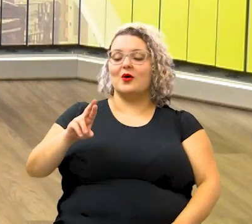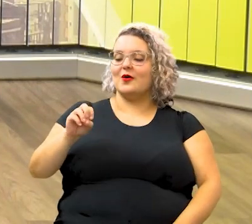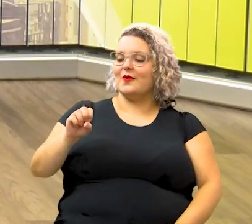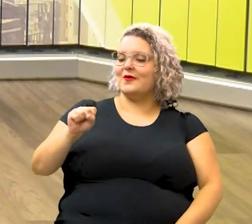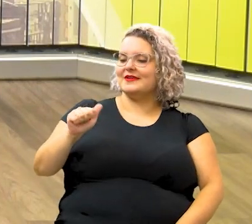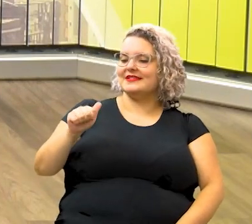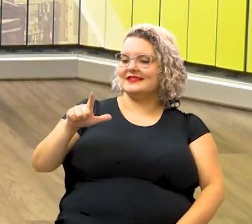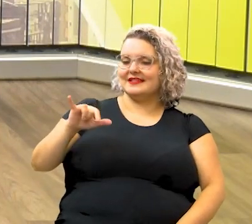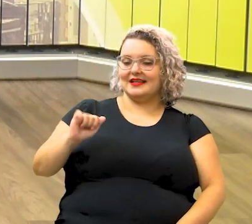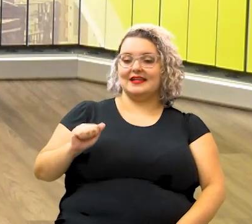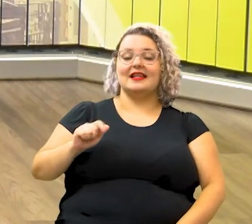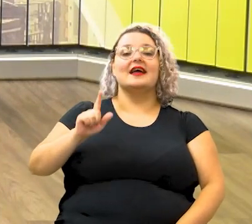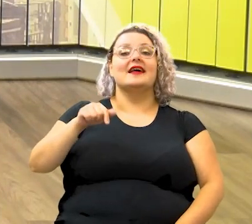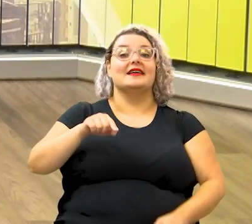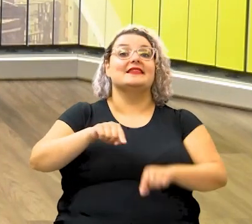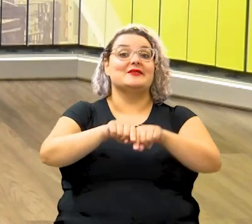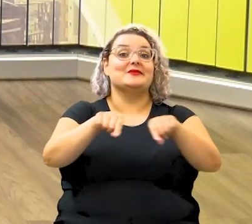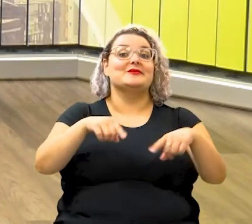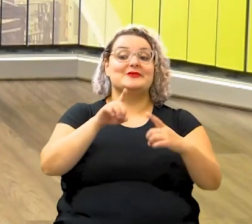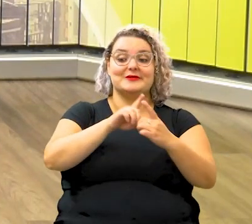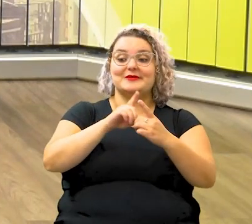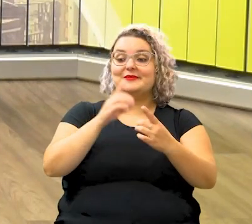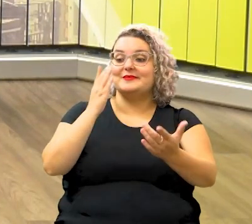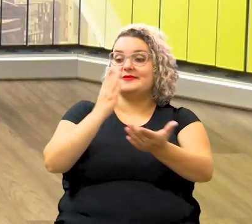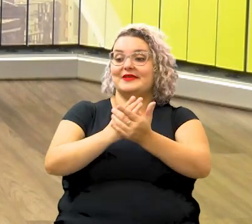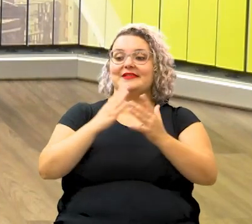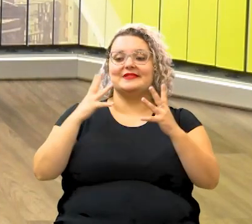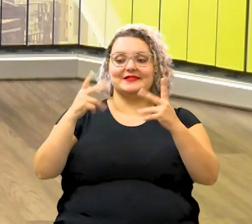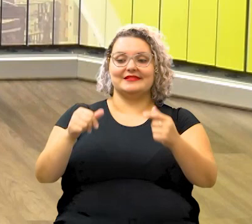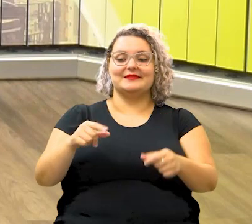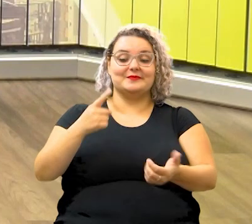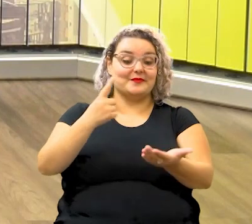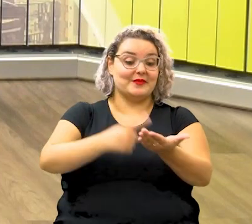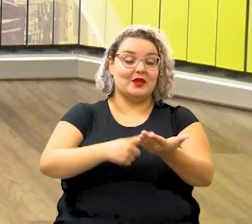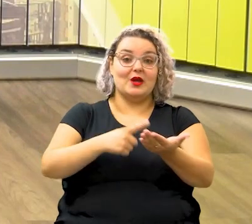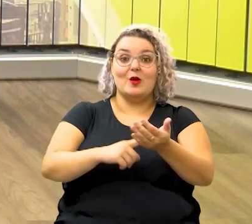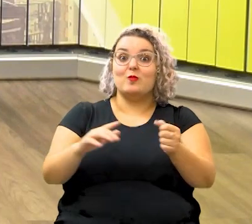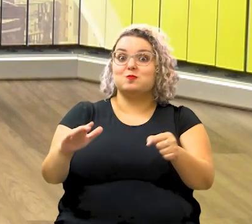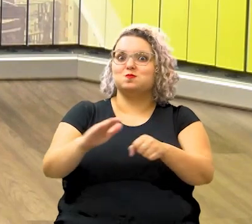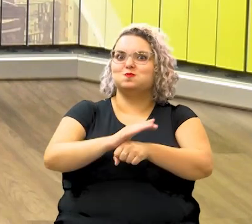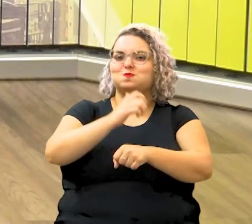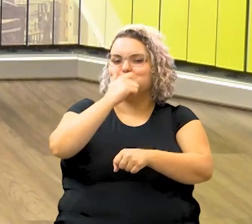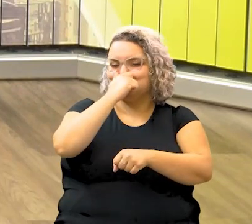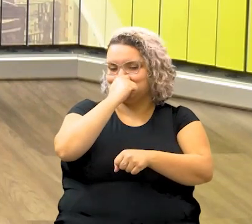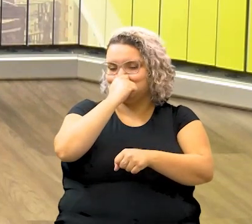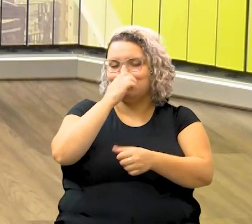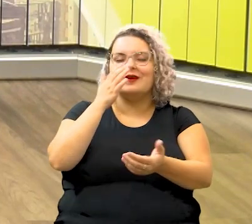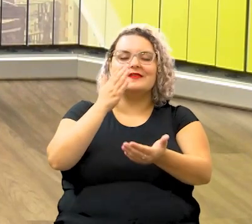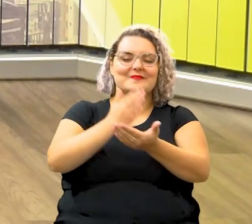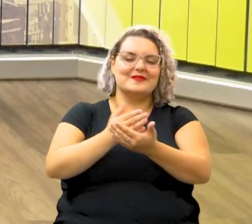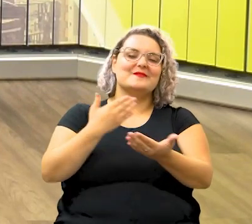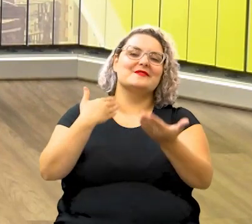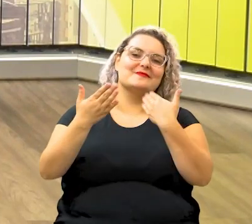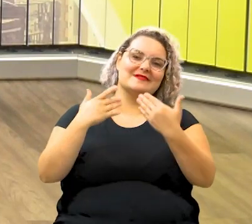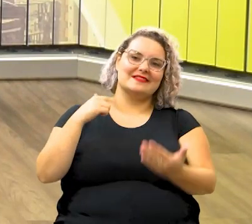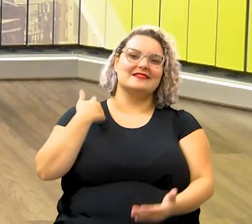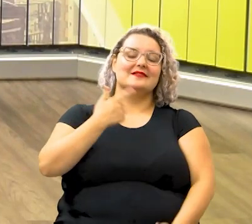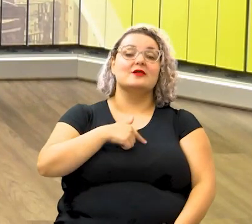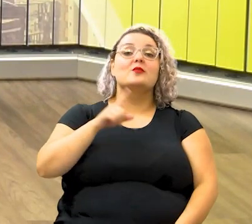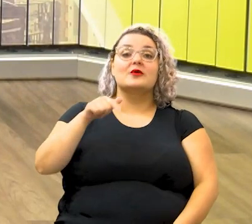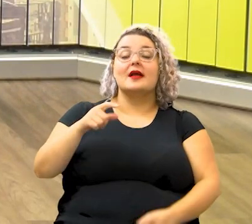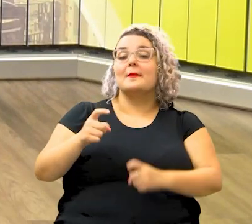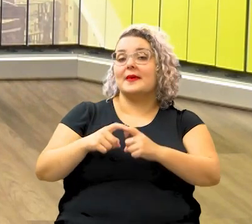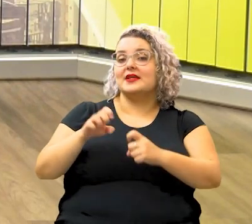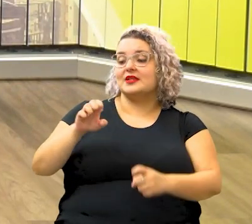Rosália Padovani, ela que está no consultório, parou tudo, tá com a agenda cheia, mas fez questão de falar com a gente, porque ela